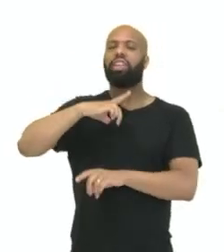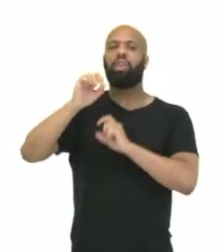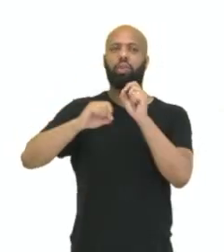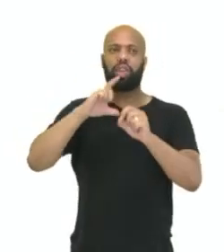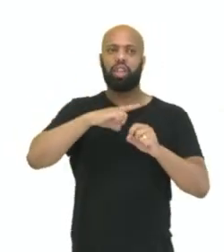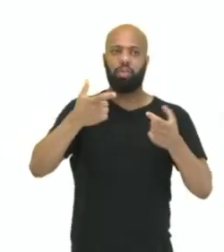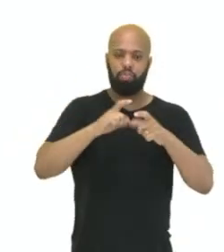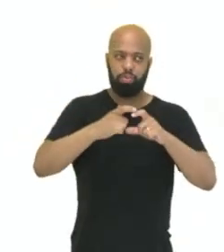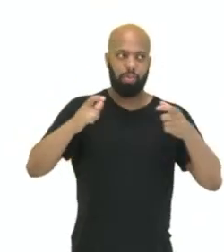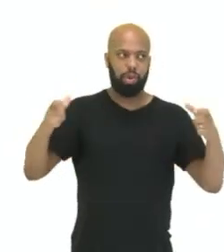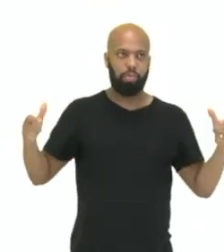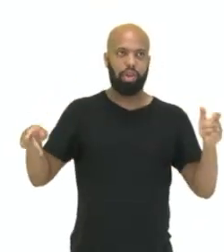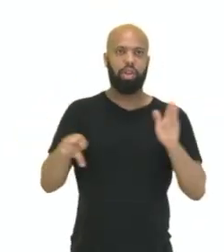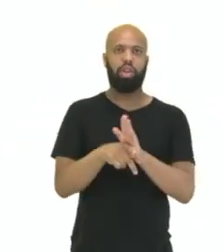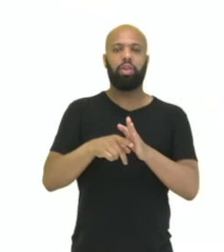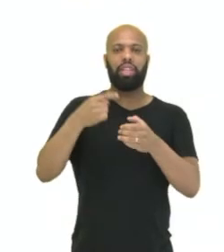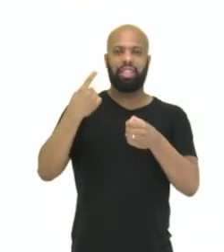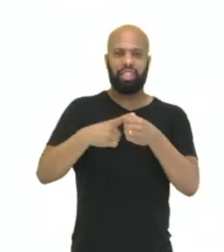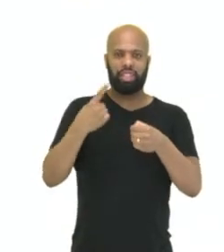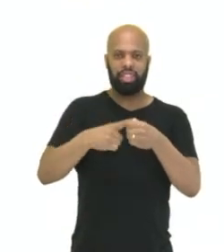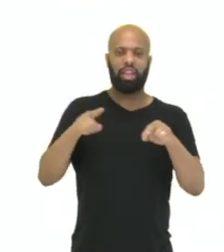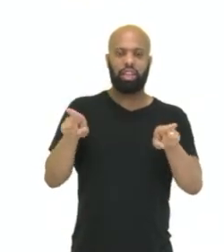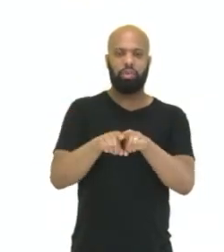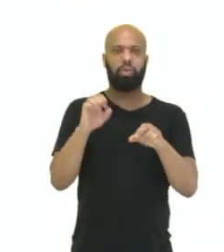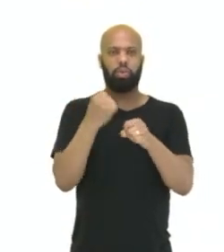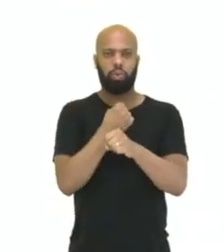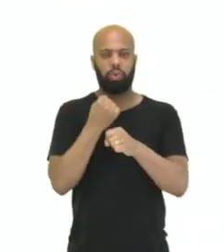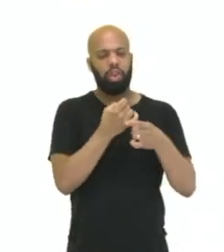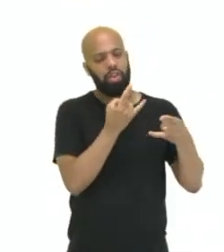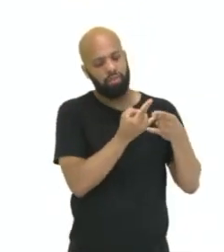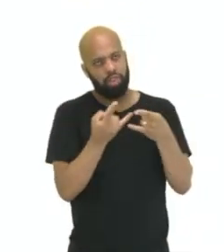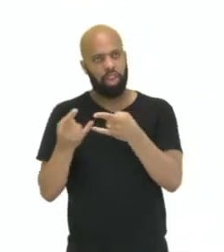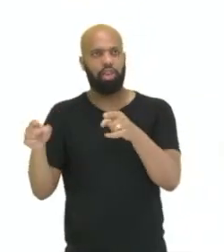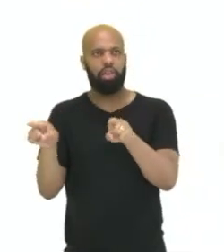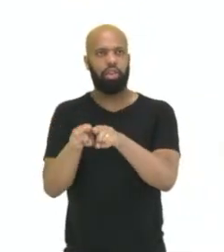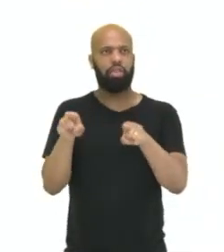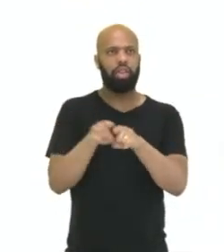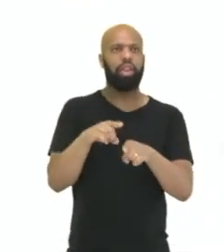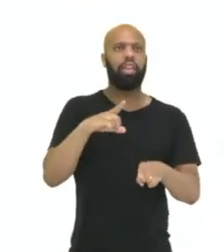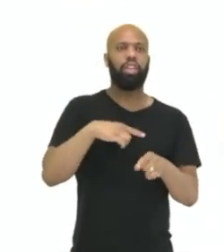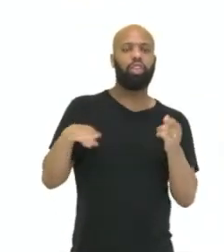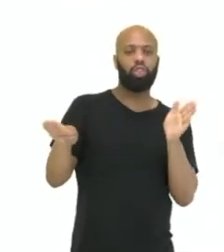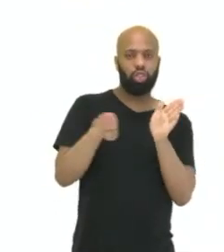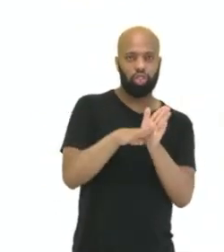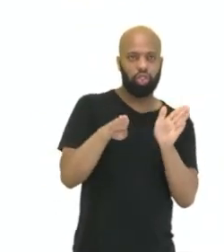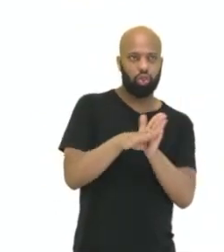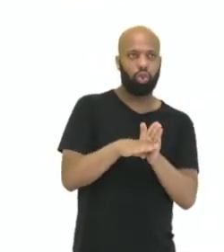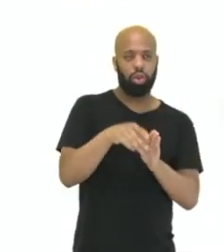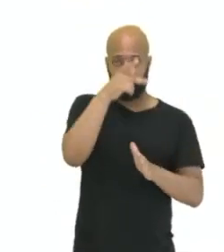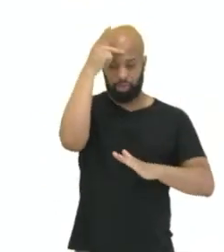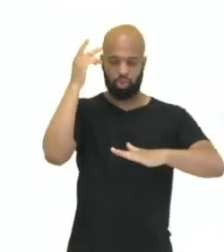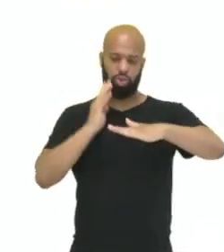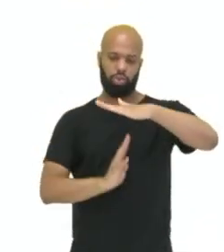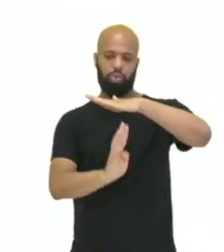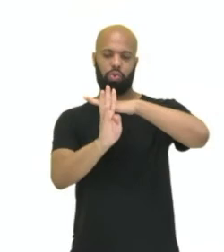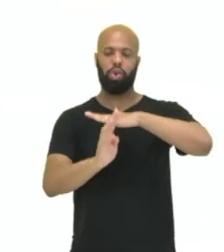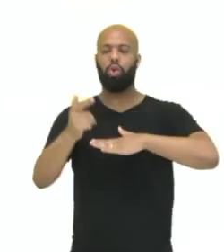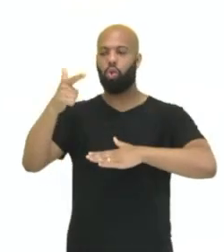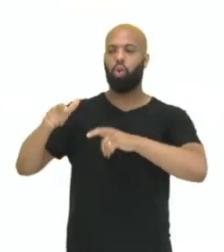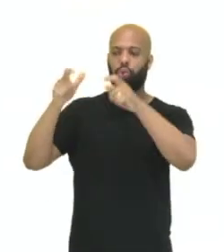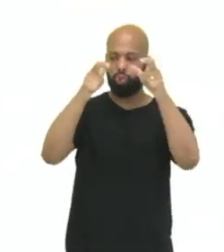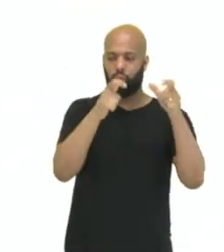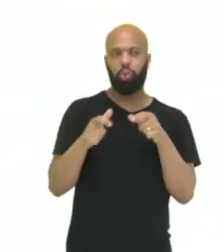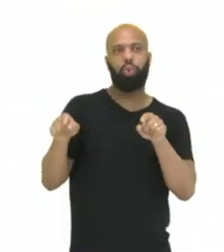o intenso crescimento das cidades, a construção de ferrovias, a chegada de imigrantes estrangeiros e de